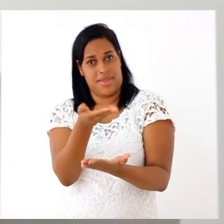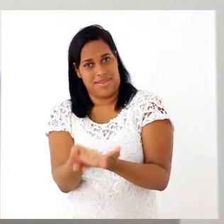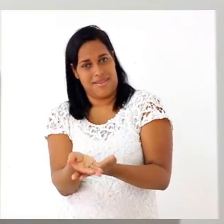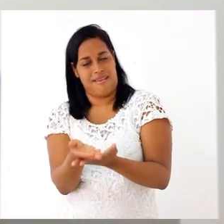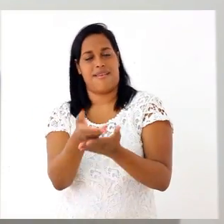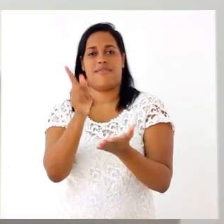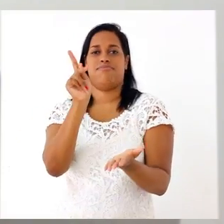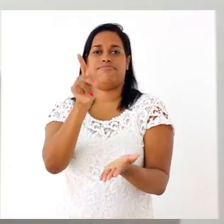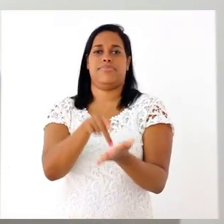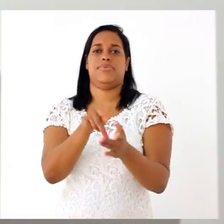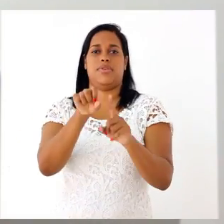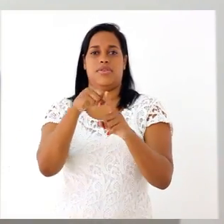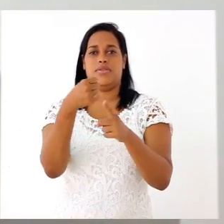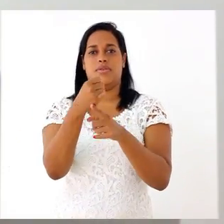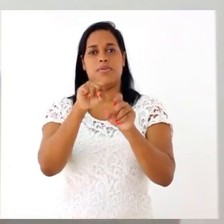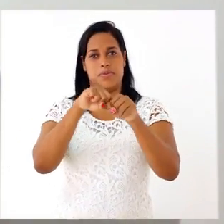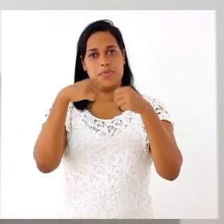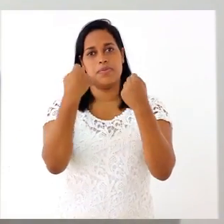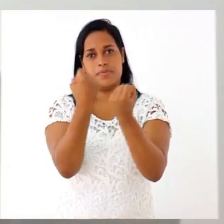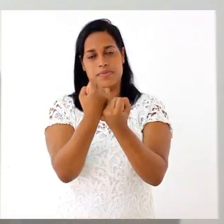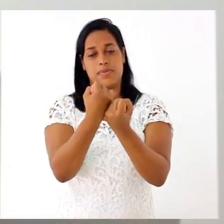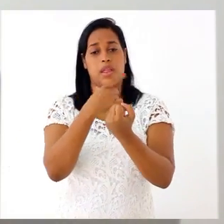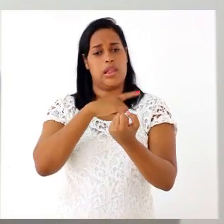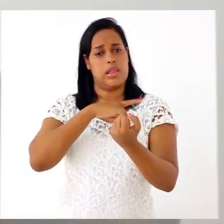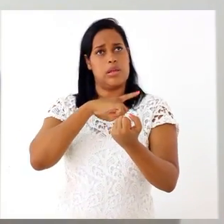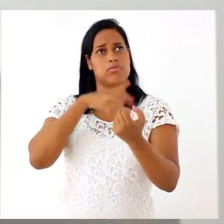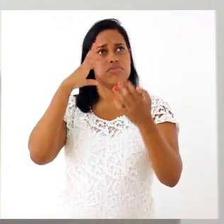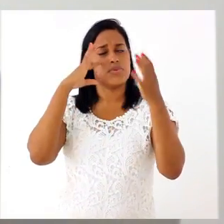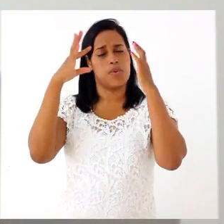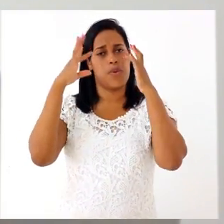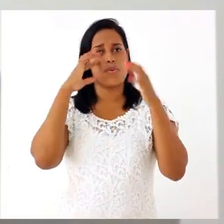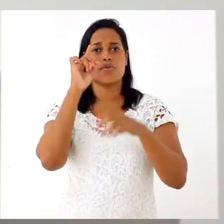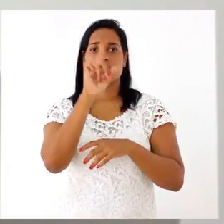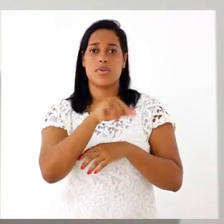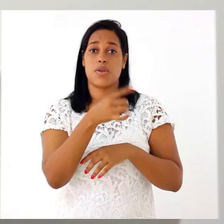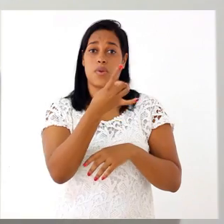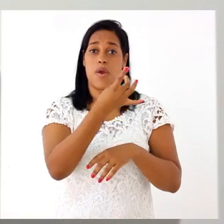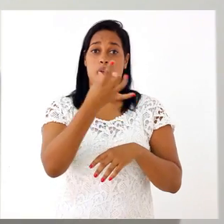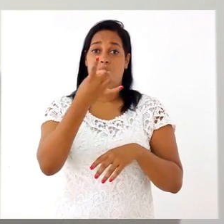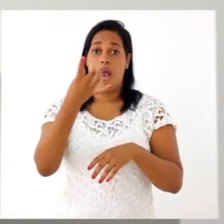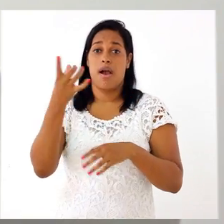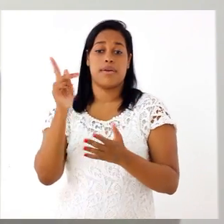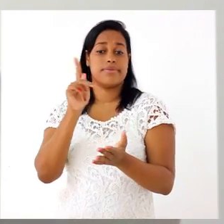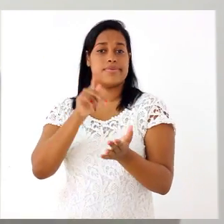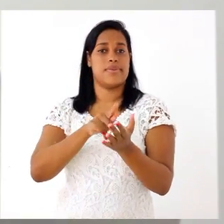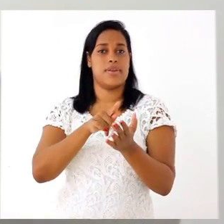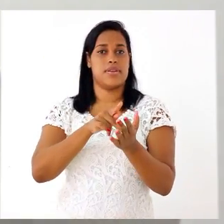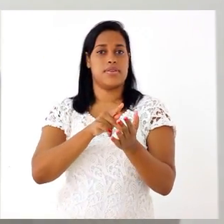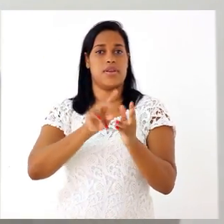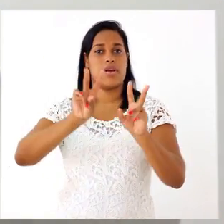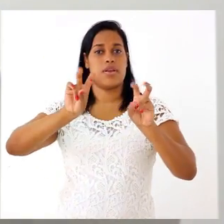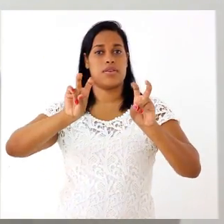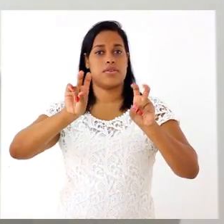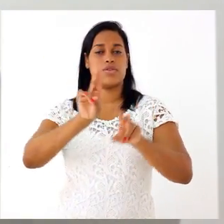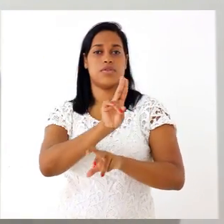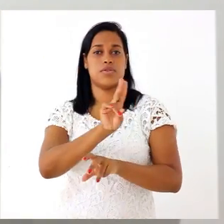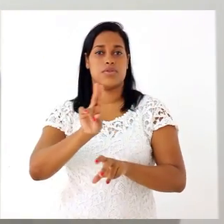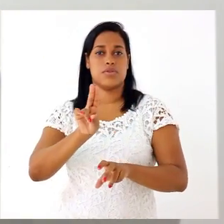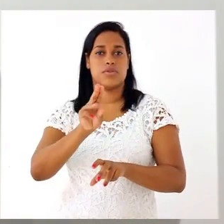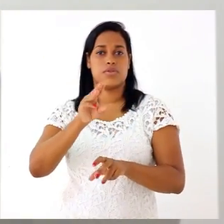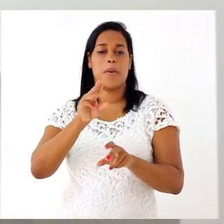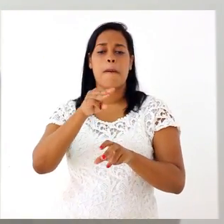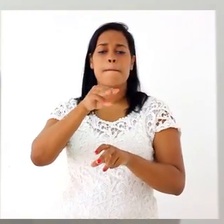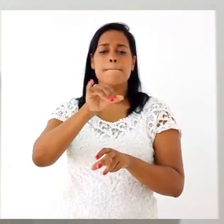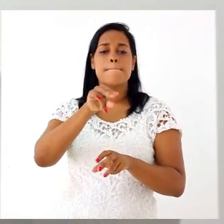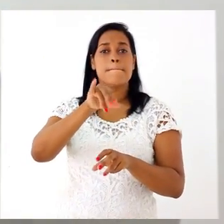mundo. Temos o conceito de mini-mundo. Cada uma dessas realidades pode ser chamada de mini-mundo. Então, tem um mini-mundo